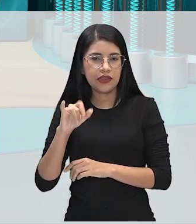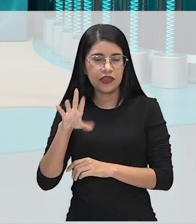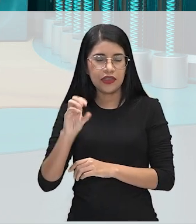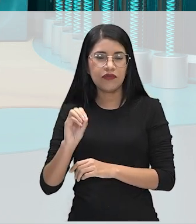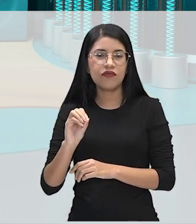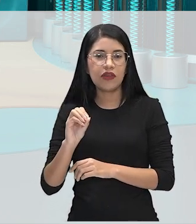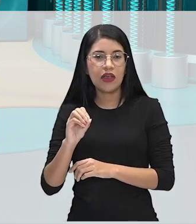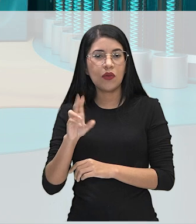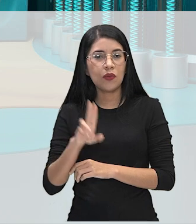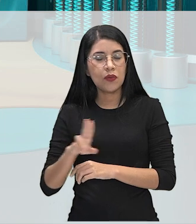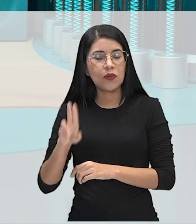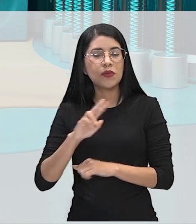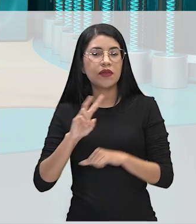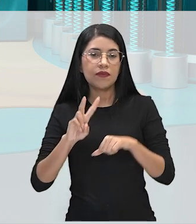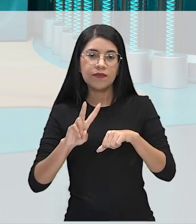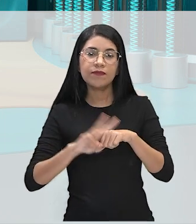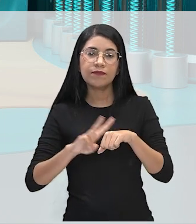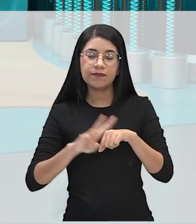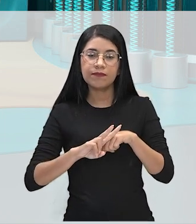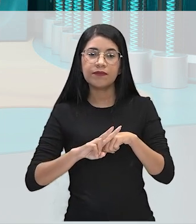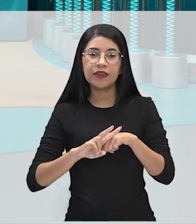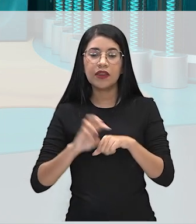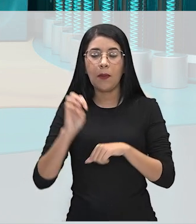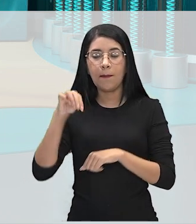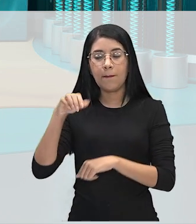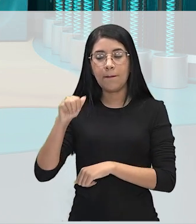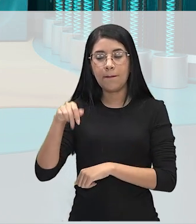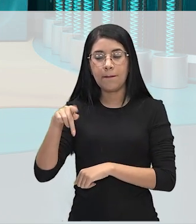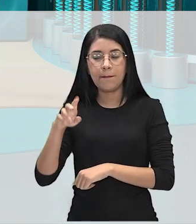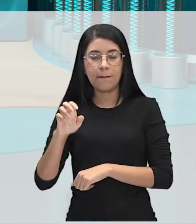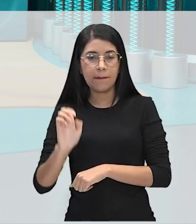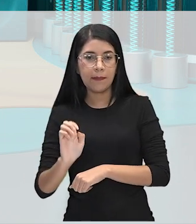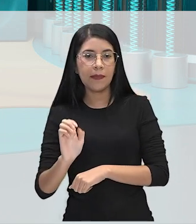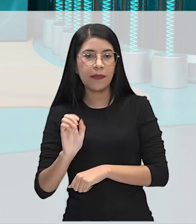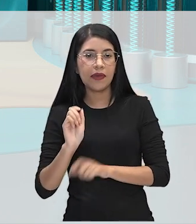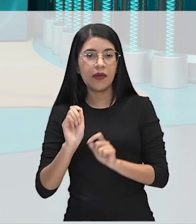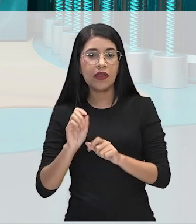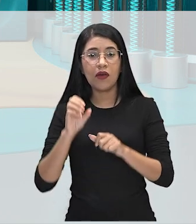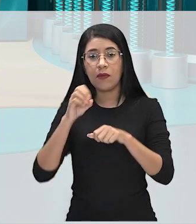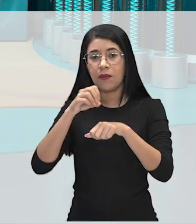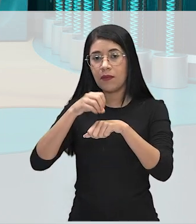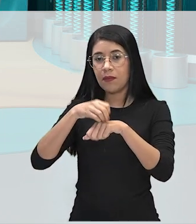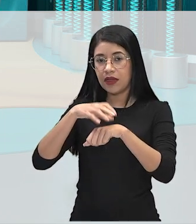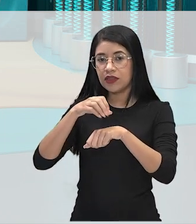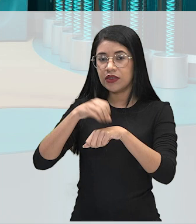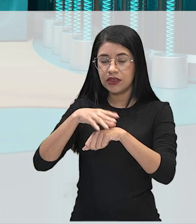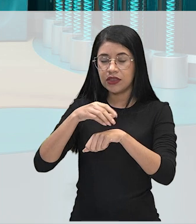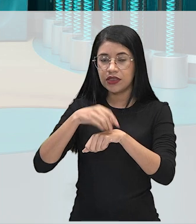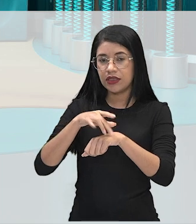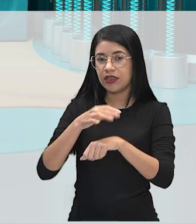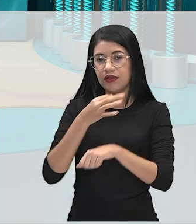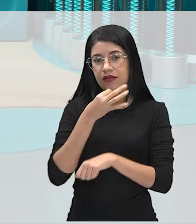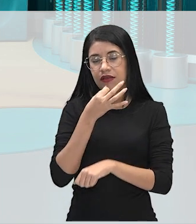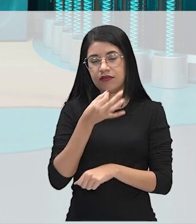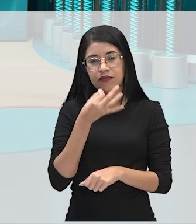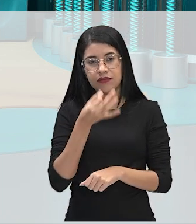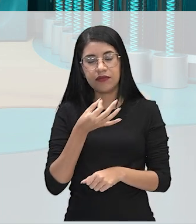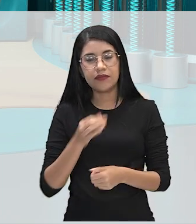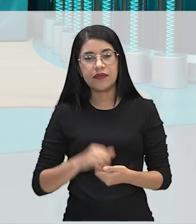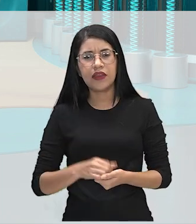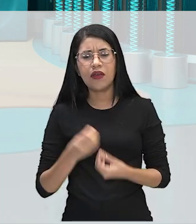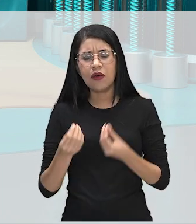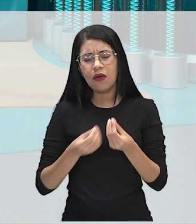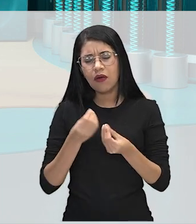ok? Verbos, certo? Então, make é como se estivesse dando uma dica. O que a gente pode fazer para se unir mais à